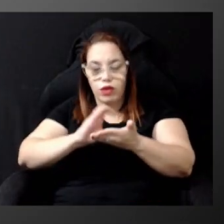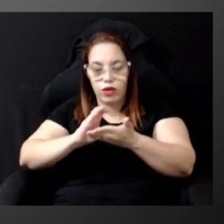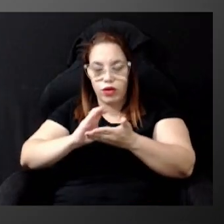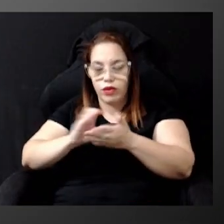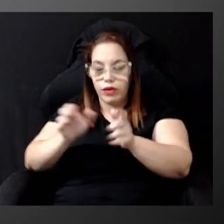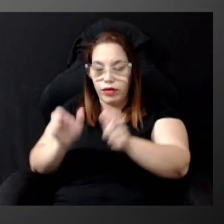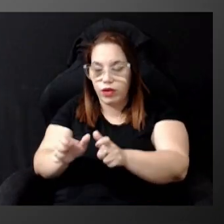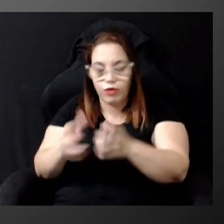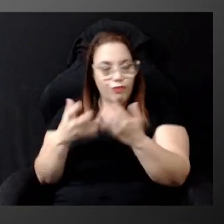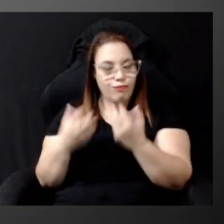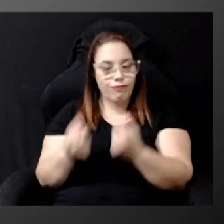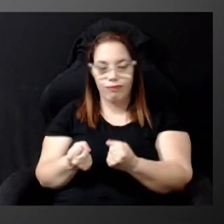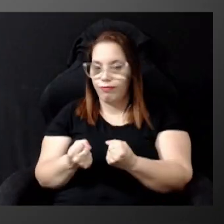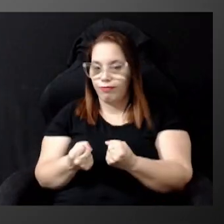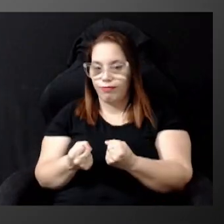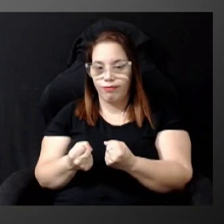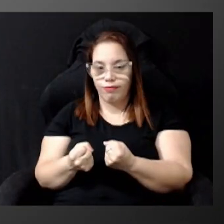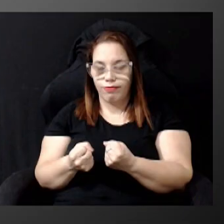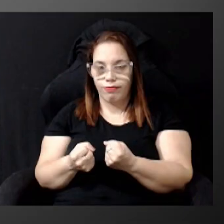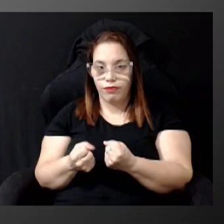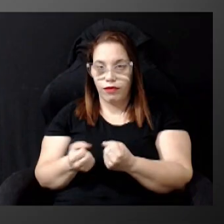recebem previamente